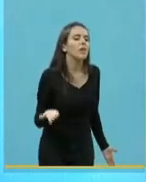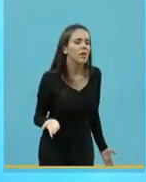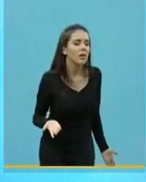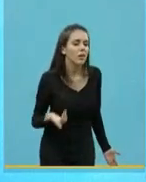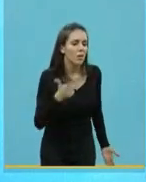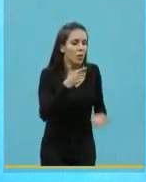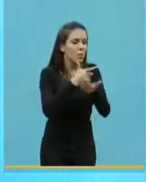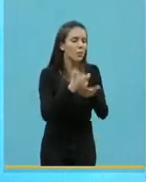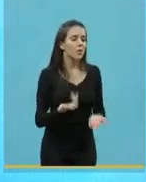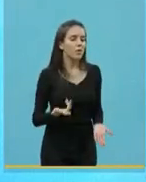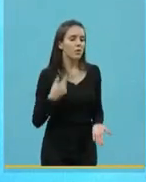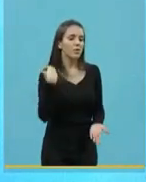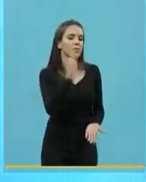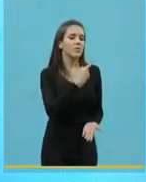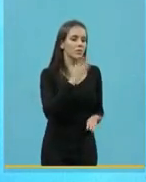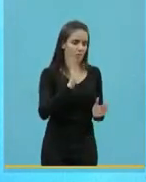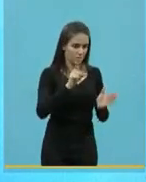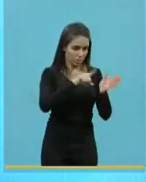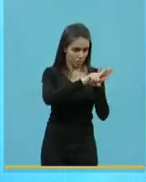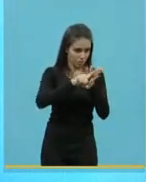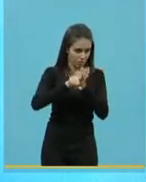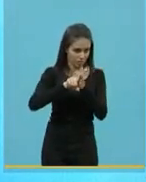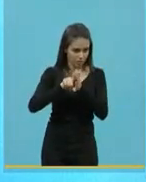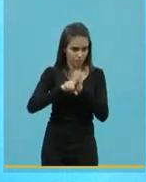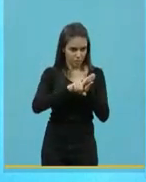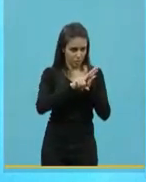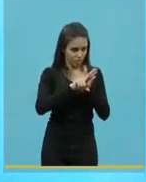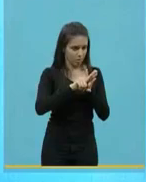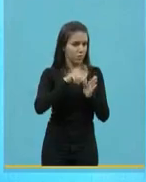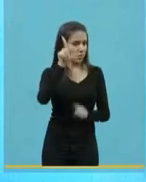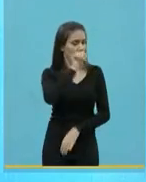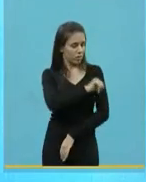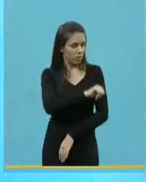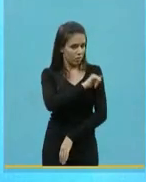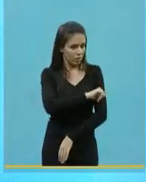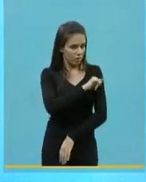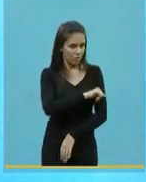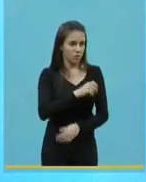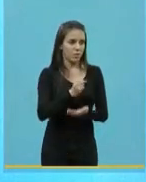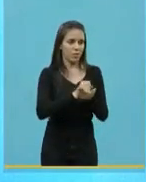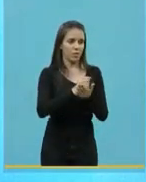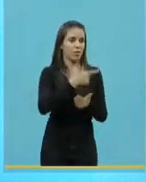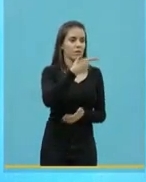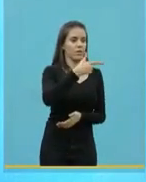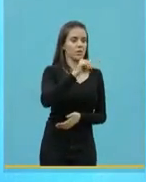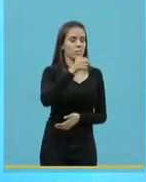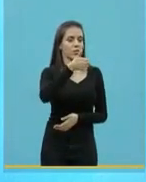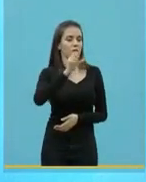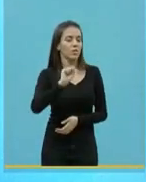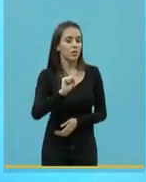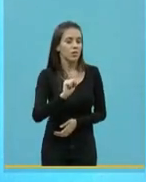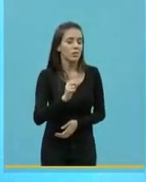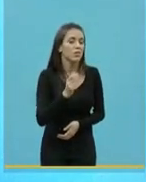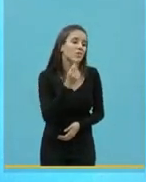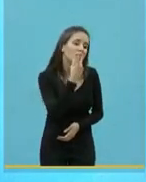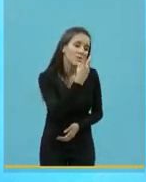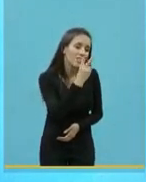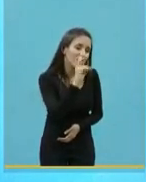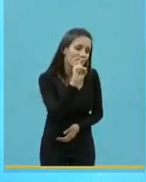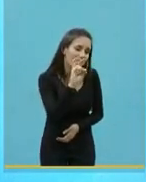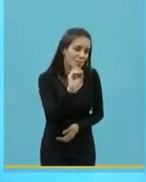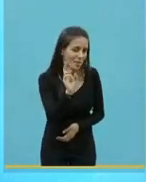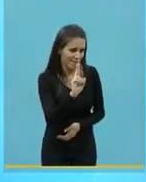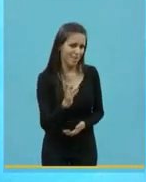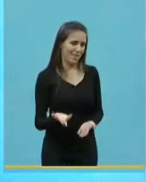o investimento em inteligência da segurança pública no rio neste ano de 2018 foi 250 reais é